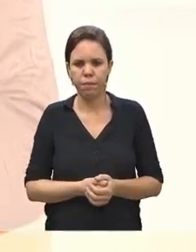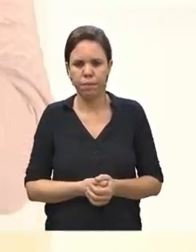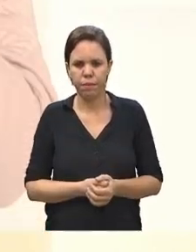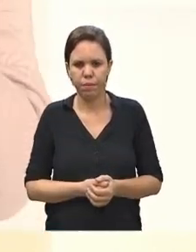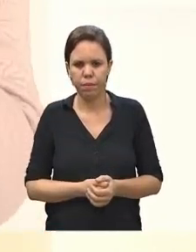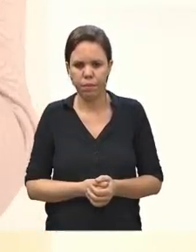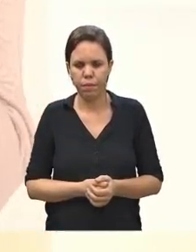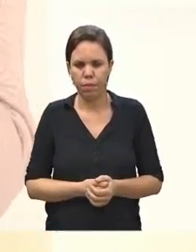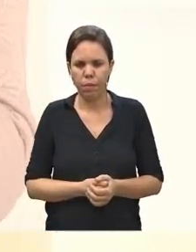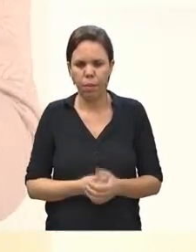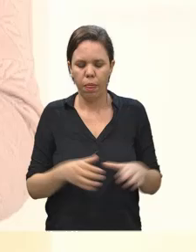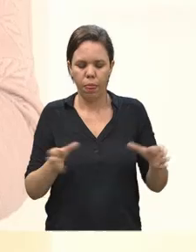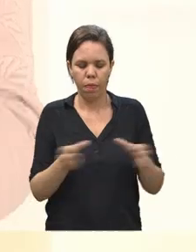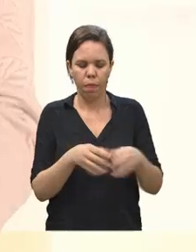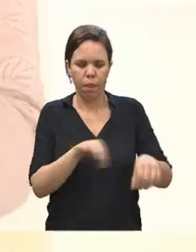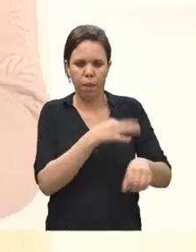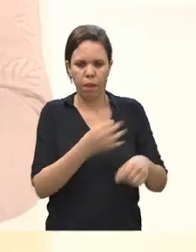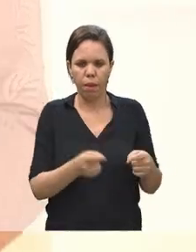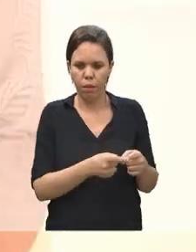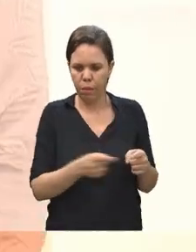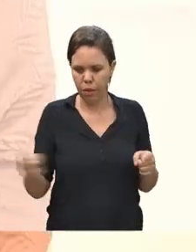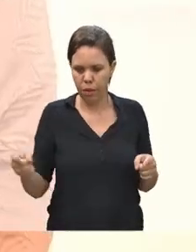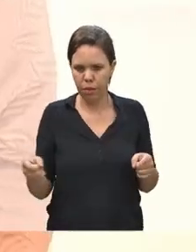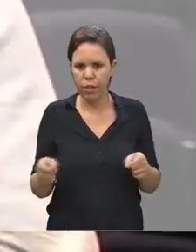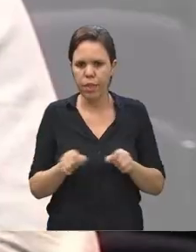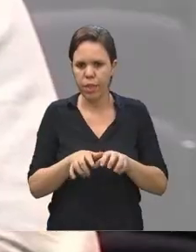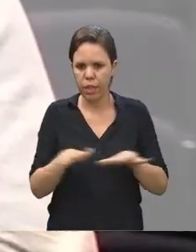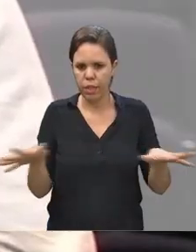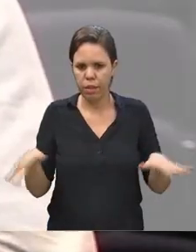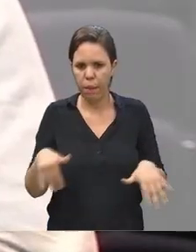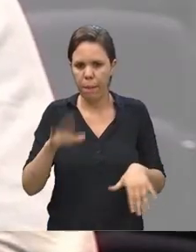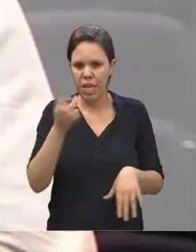o repertório da Sinfônica durante esse período é bastante amplo.